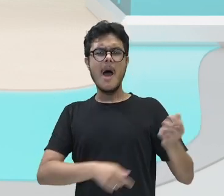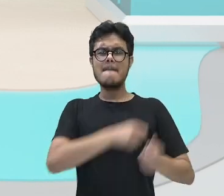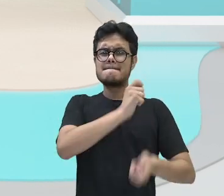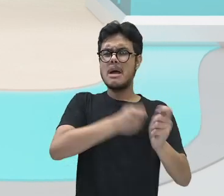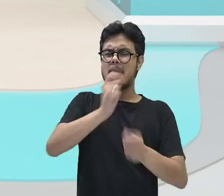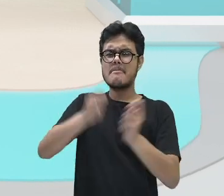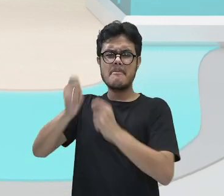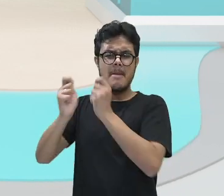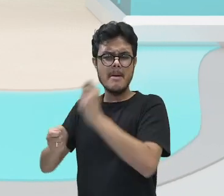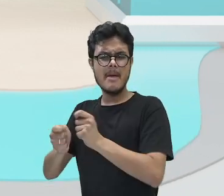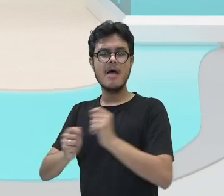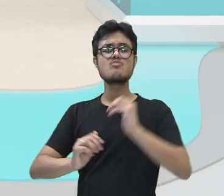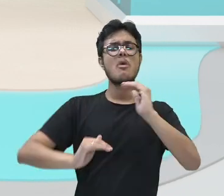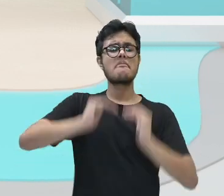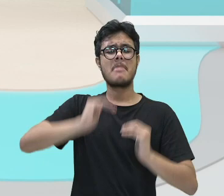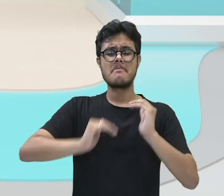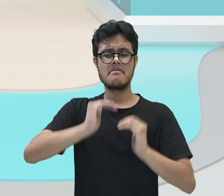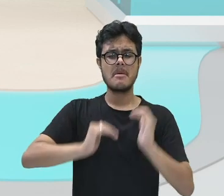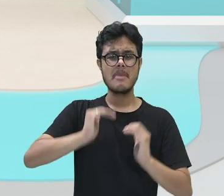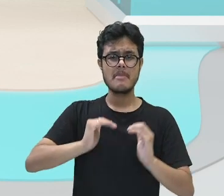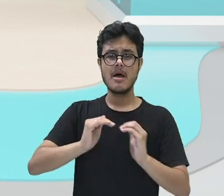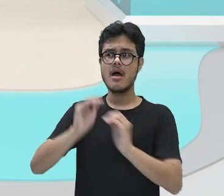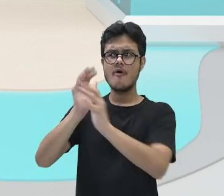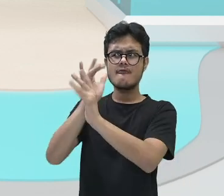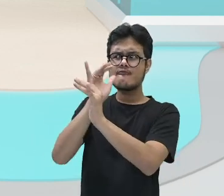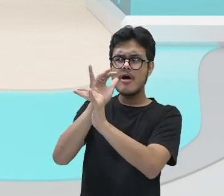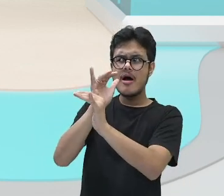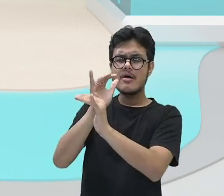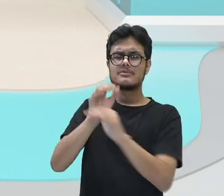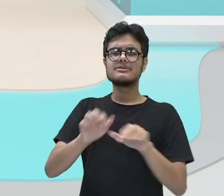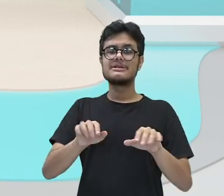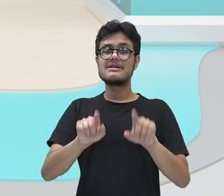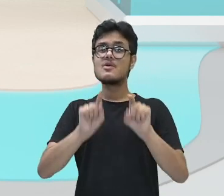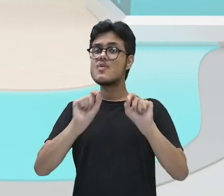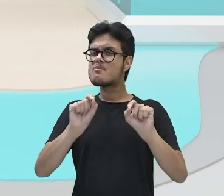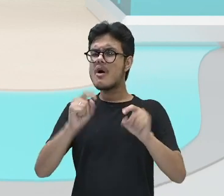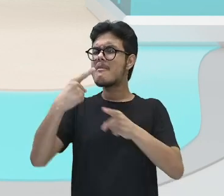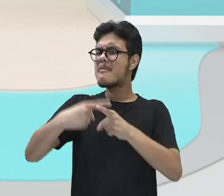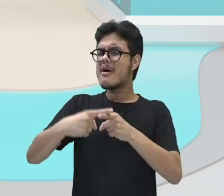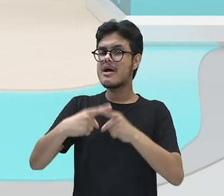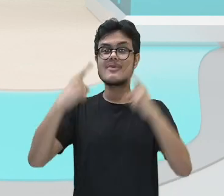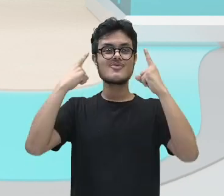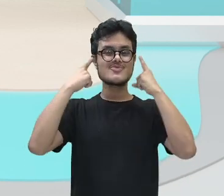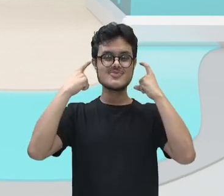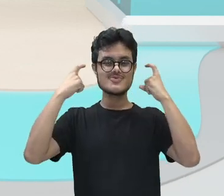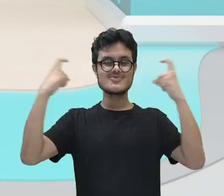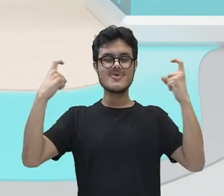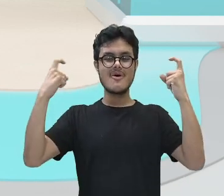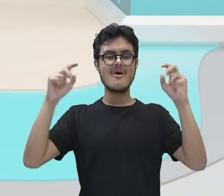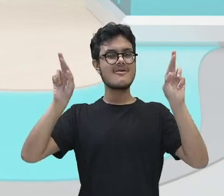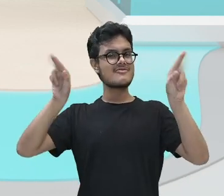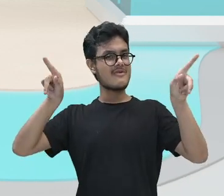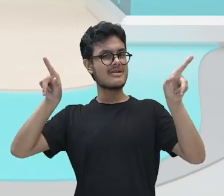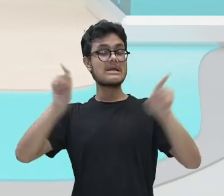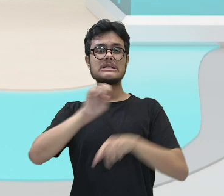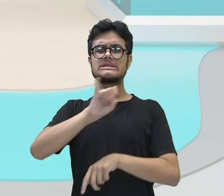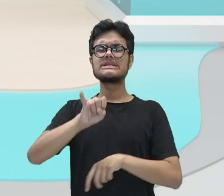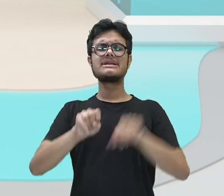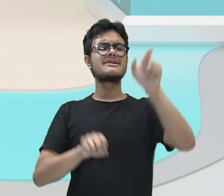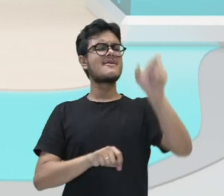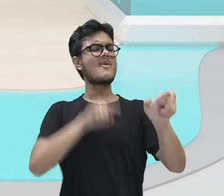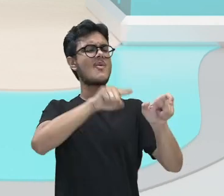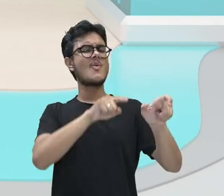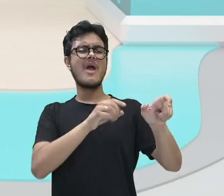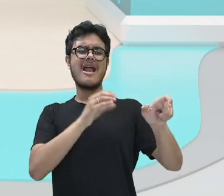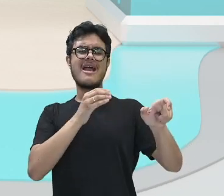um violão, é uma guitarra, é uma bateria, é um tambor, é uma flauta, é um piano que está sendo tocado.